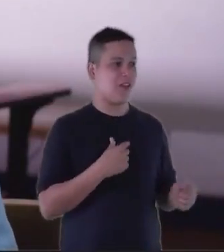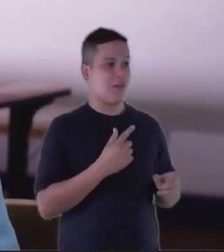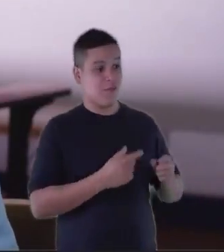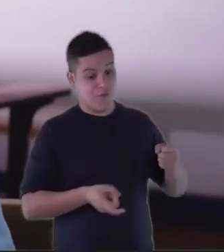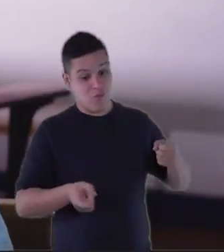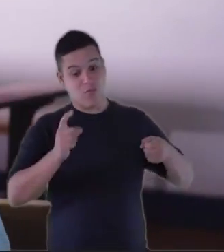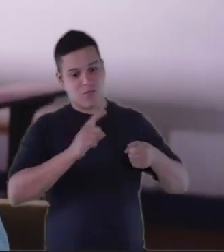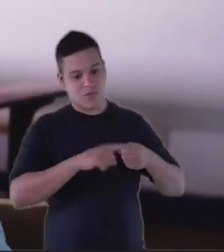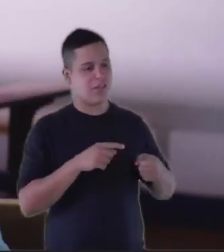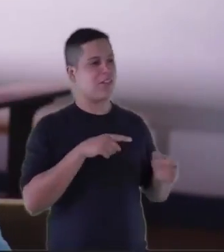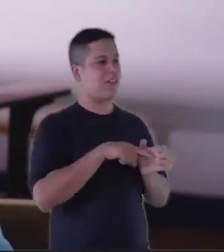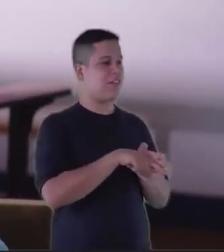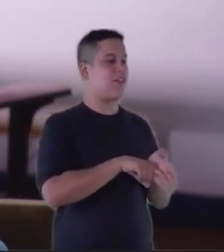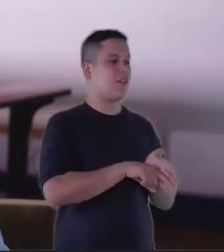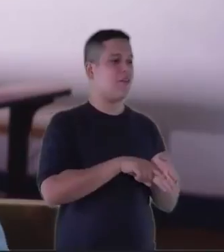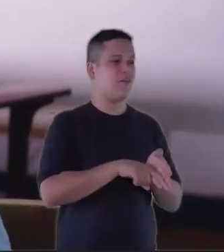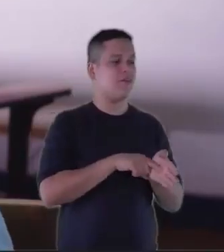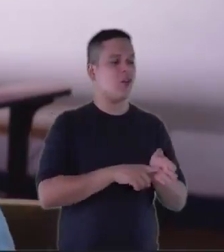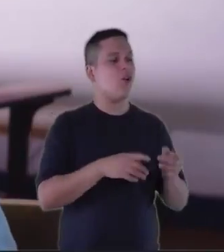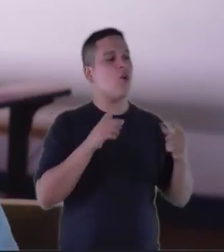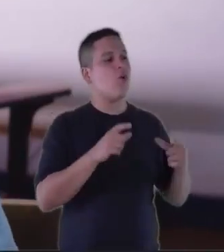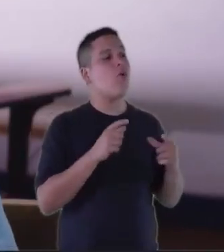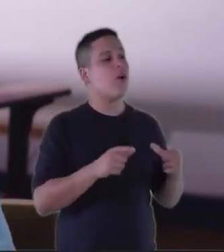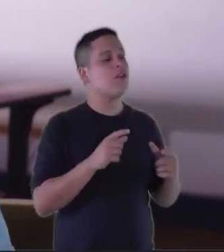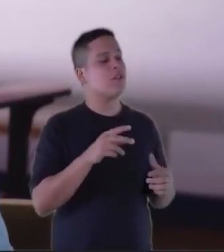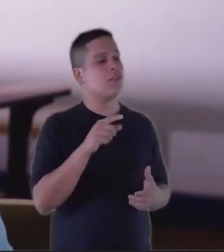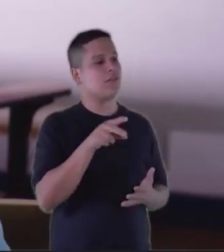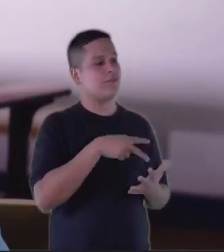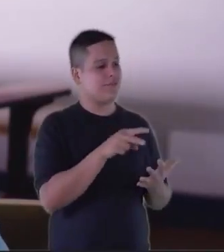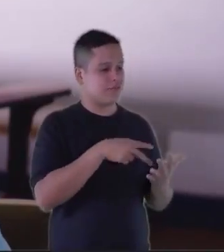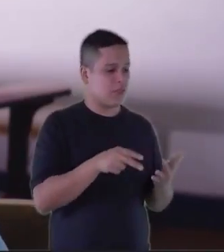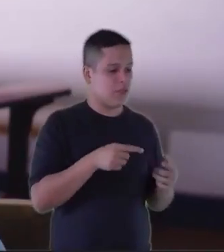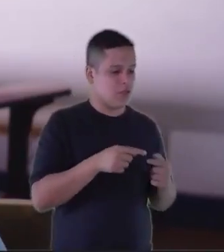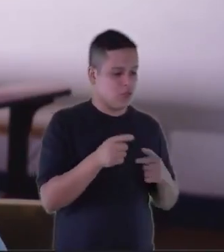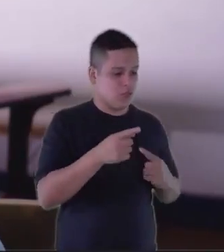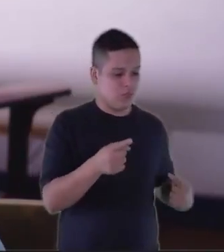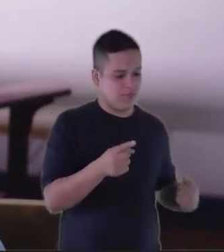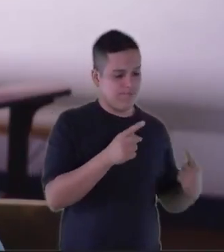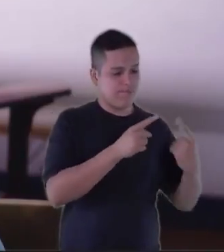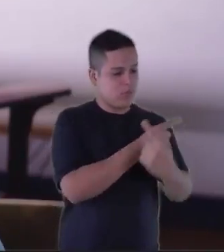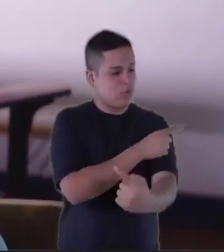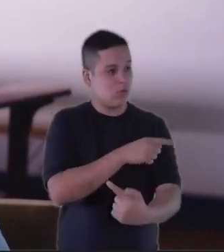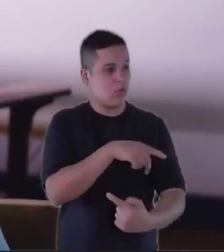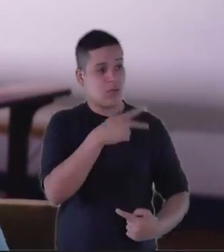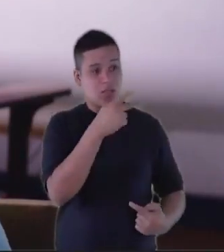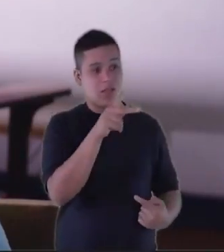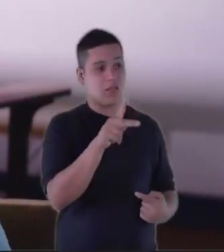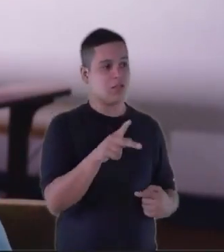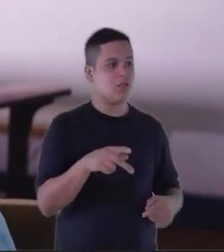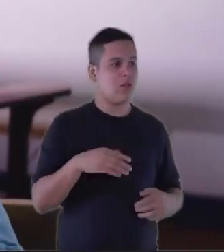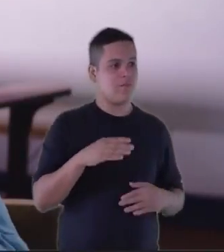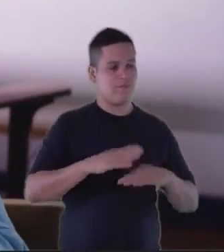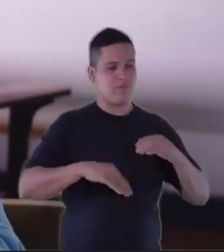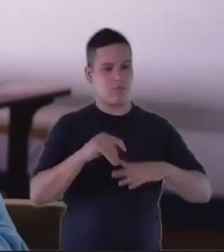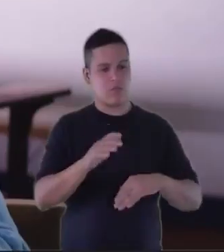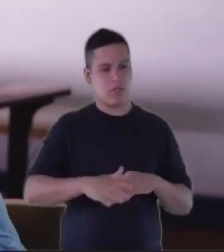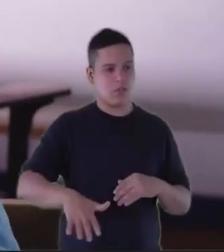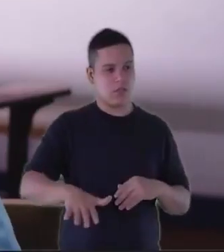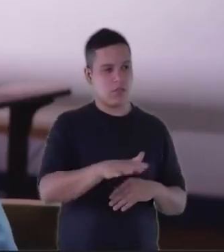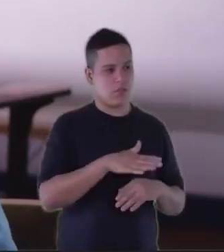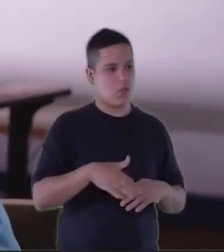questão da tangência. Onde é que a literatura tangenciou essa carreira de músico que você foi? Hoje, inclusive, não